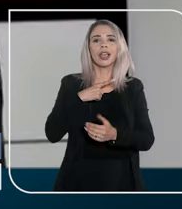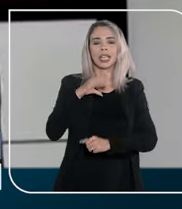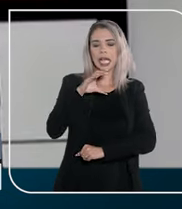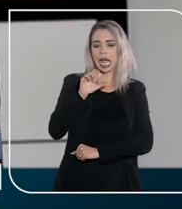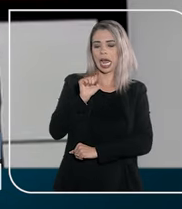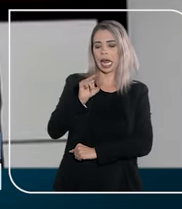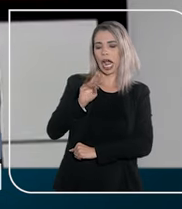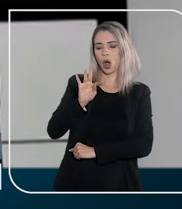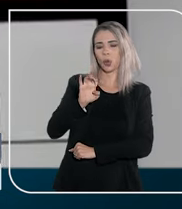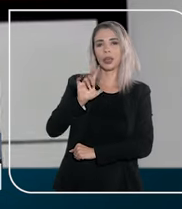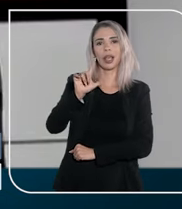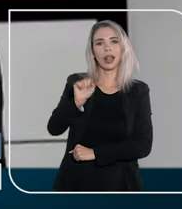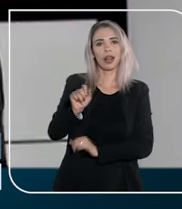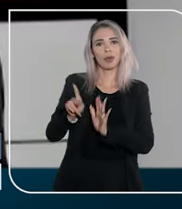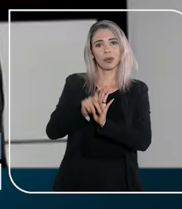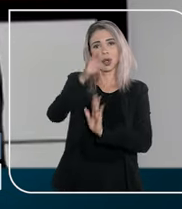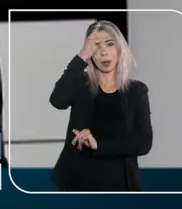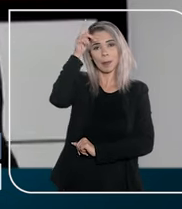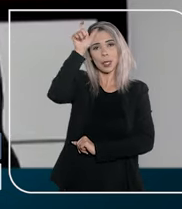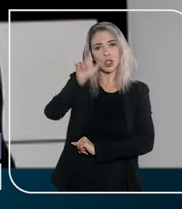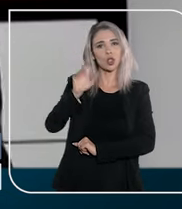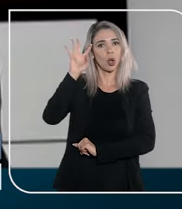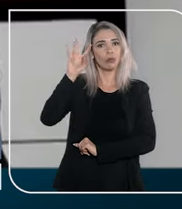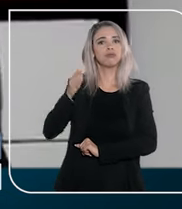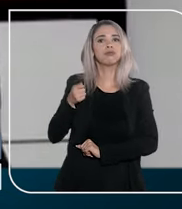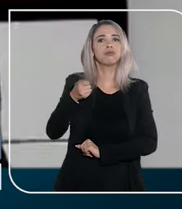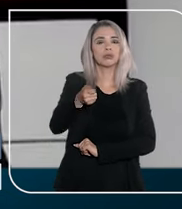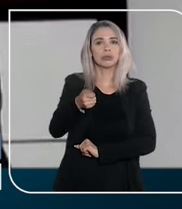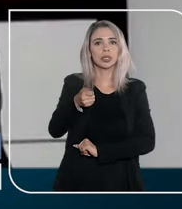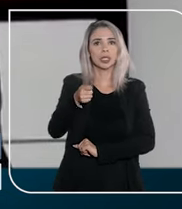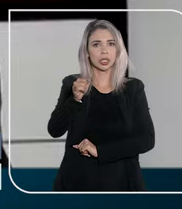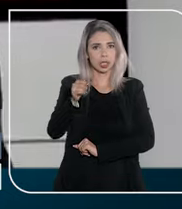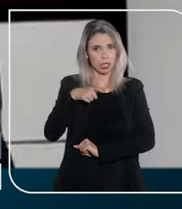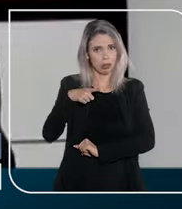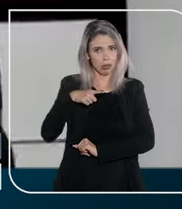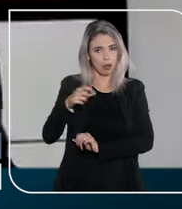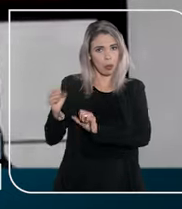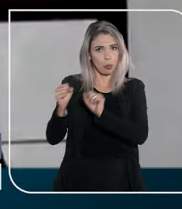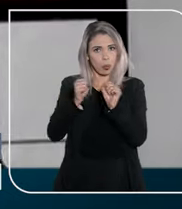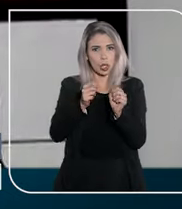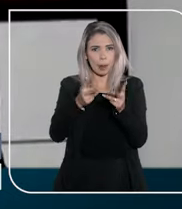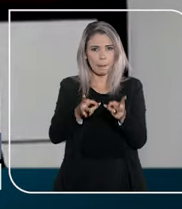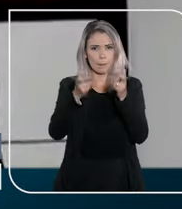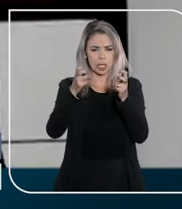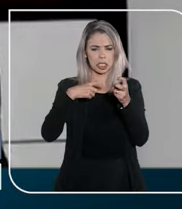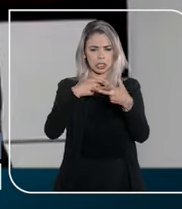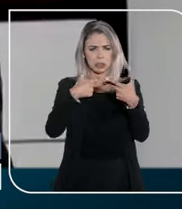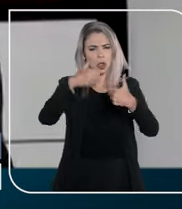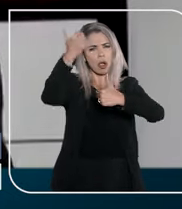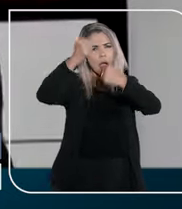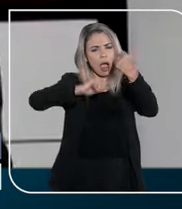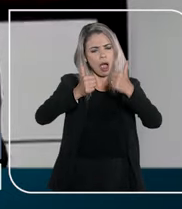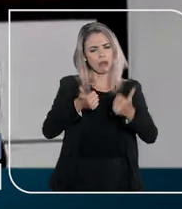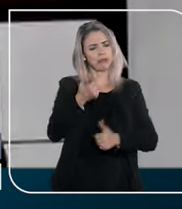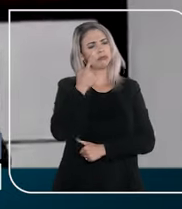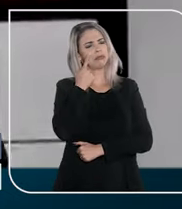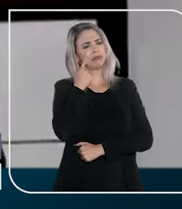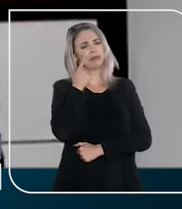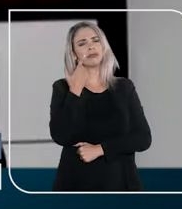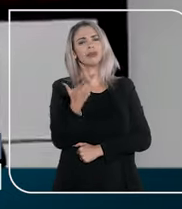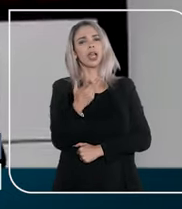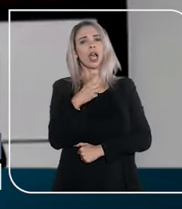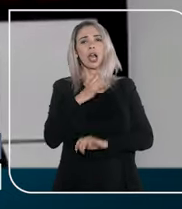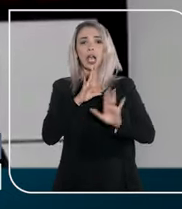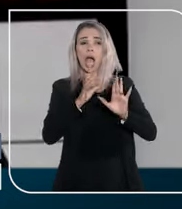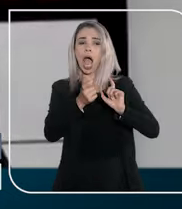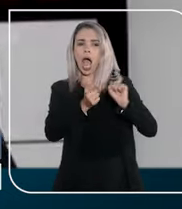concedido ao juiz. Se o juiz, com o poder geral de cautela, verificando o caso em concreto, ele diz, olha, a